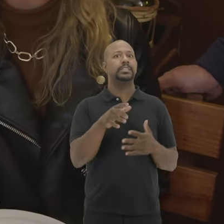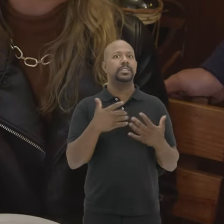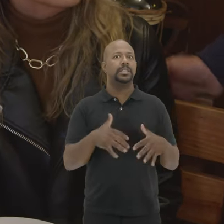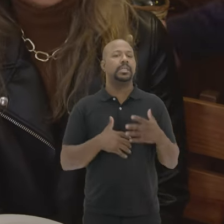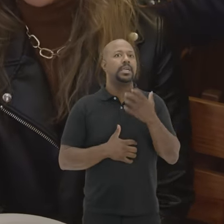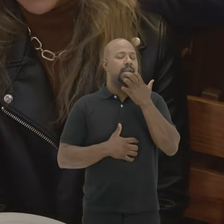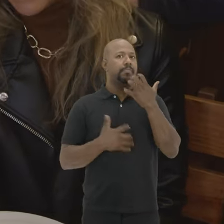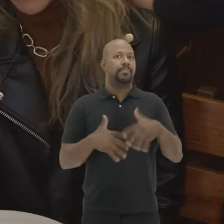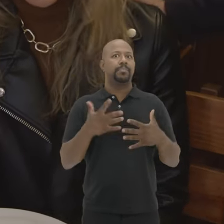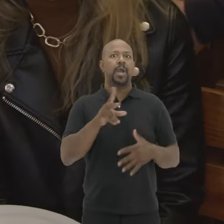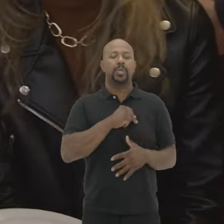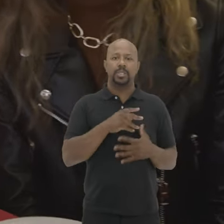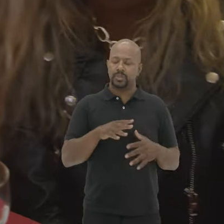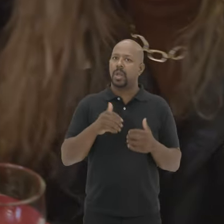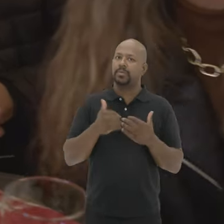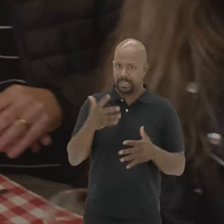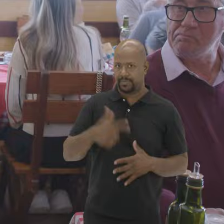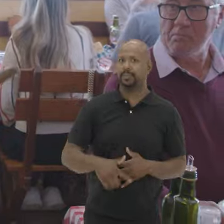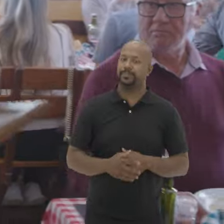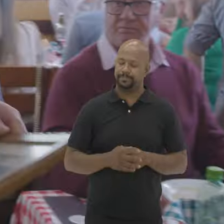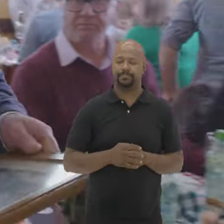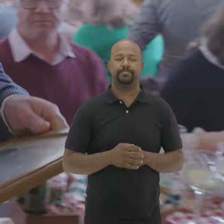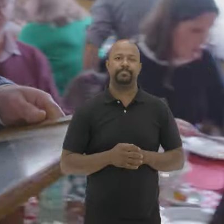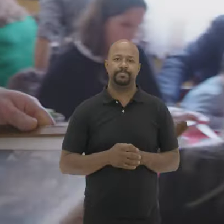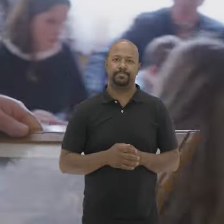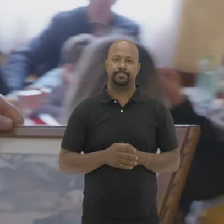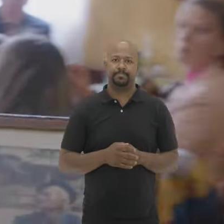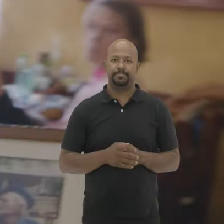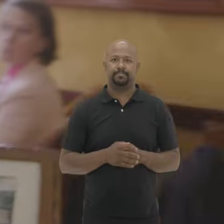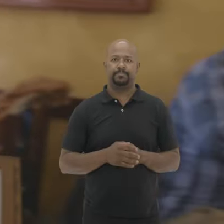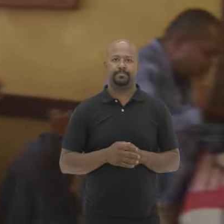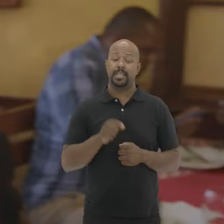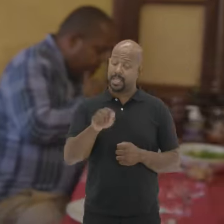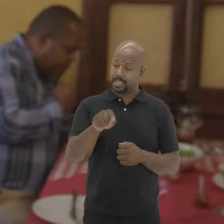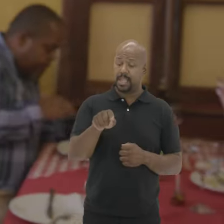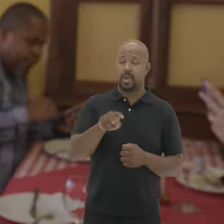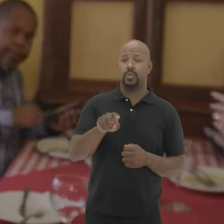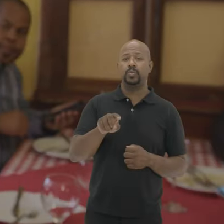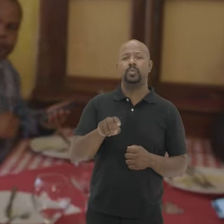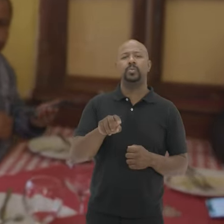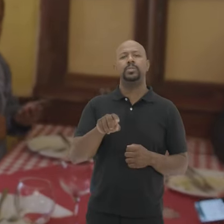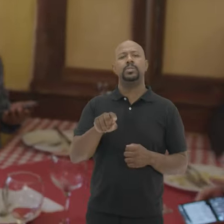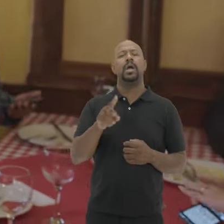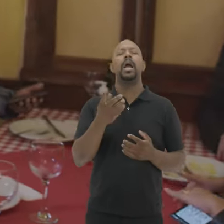nono. Tchunqui, tá? Meu Deus. Começava a mão. Ele mostra uma foto emoldurada.